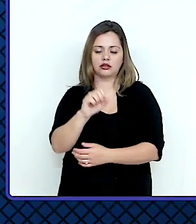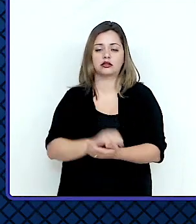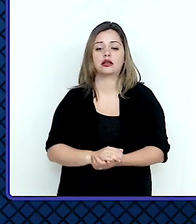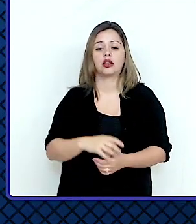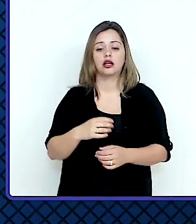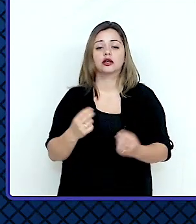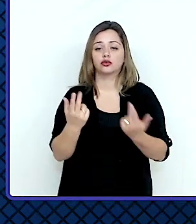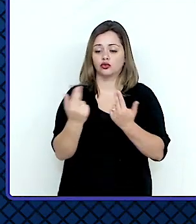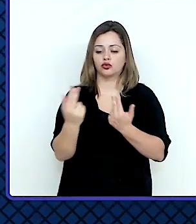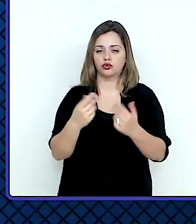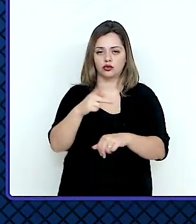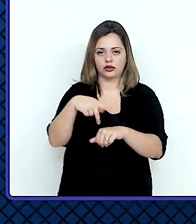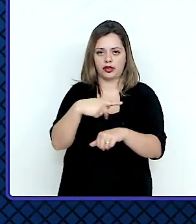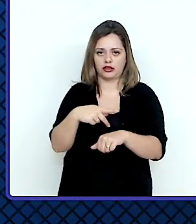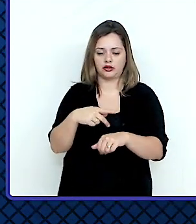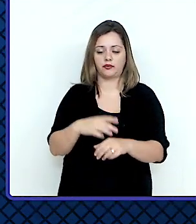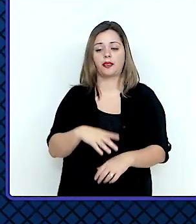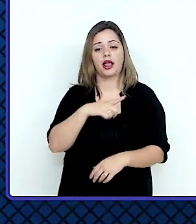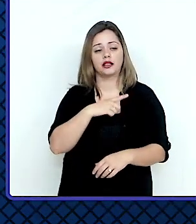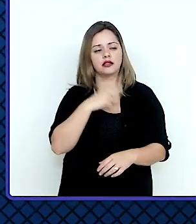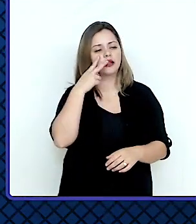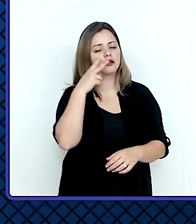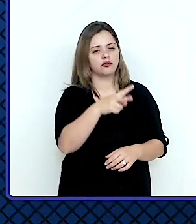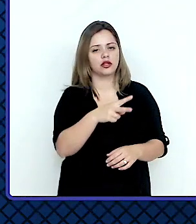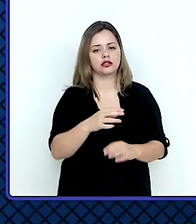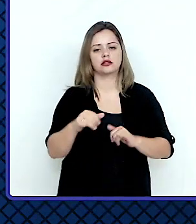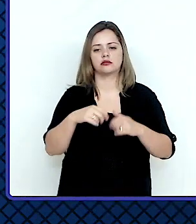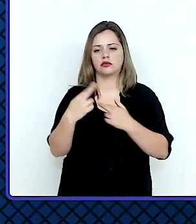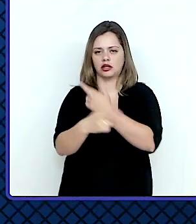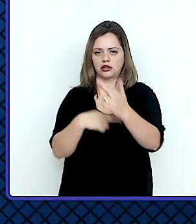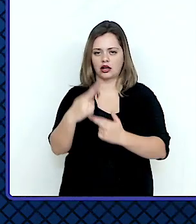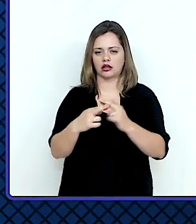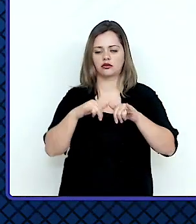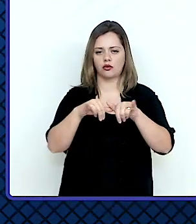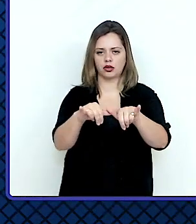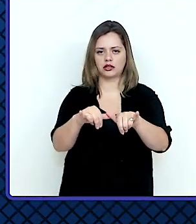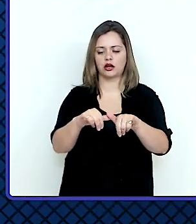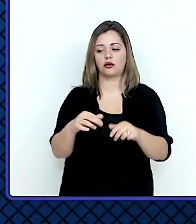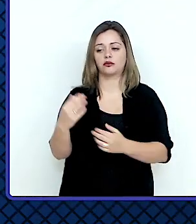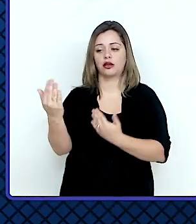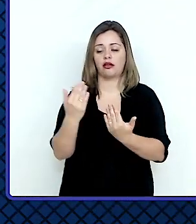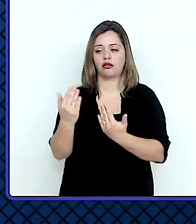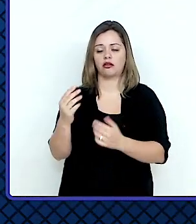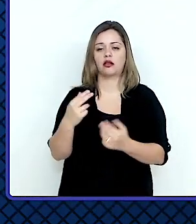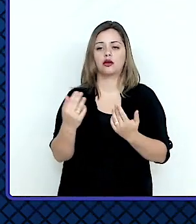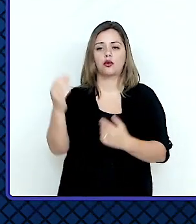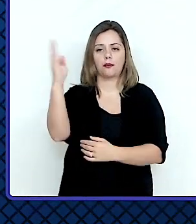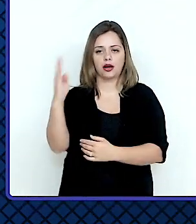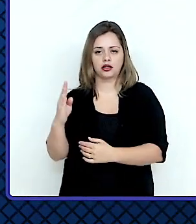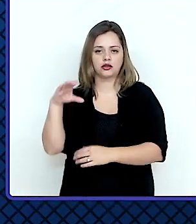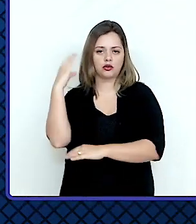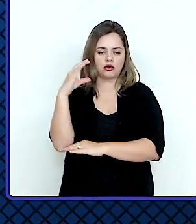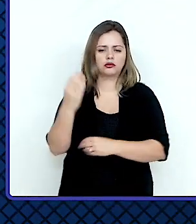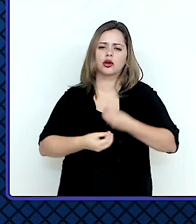em vista o aprimoramento das relações comerciais entre Brasil e Colômbia, como a diplomacia